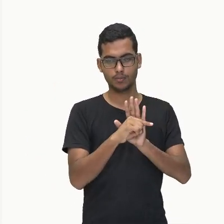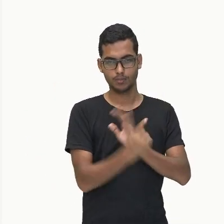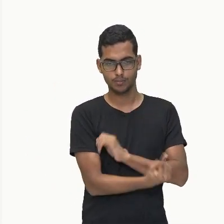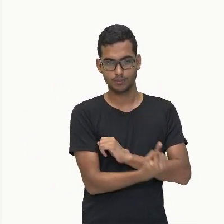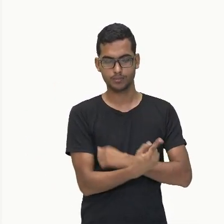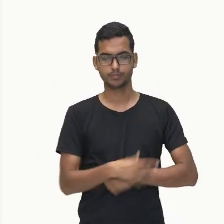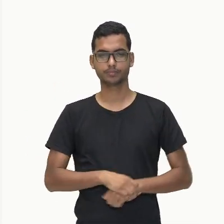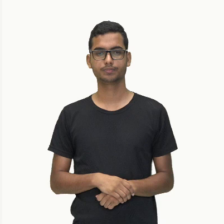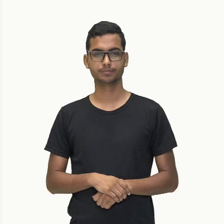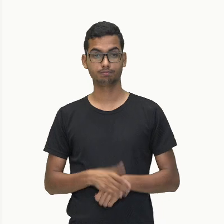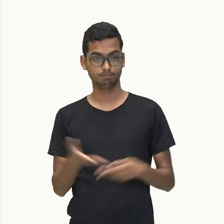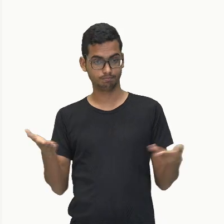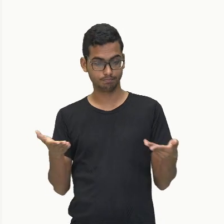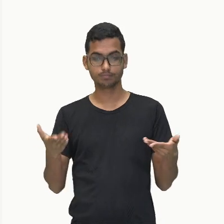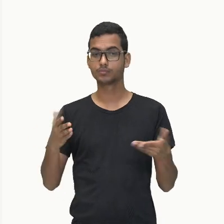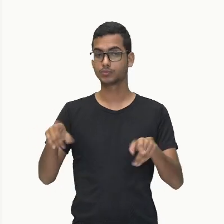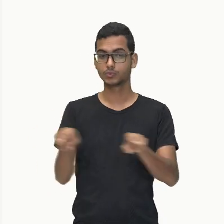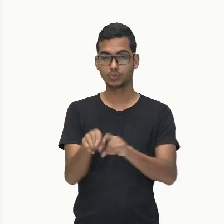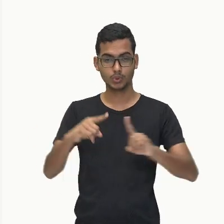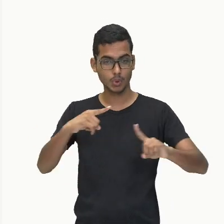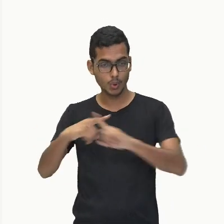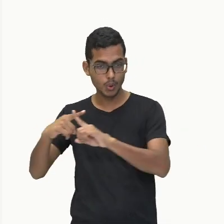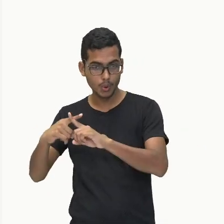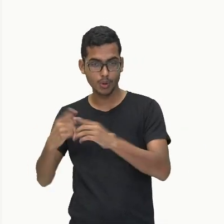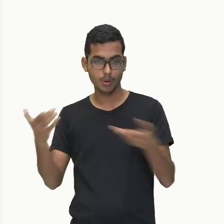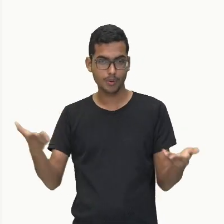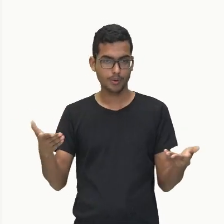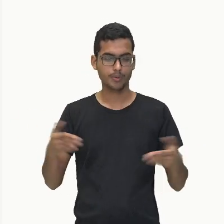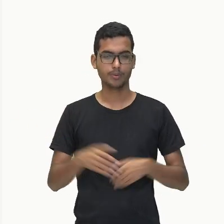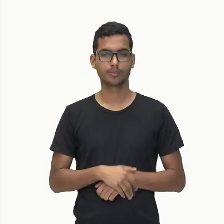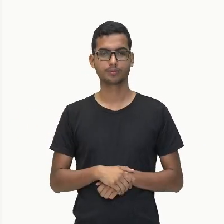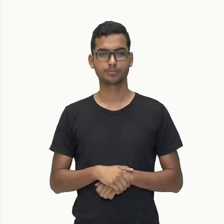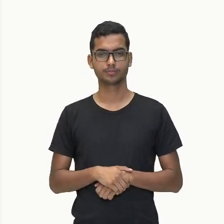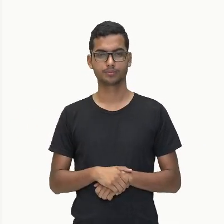Vamos fazer aquela multiplicação por menos 1.